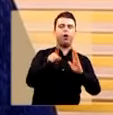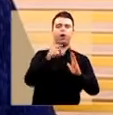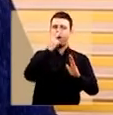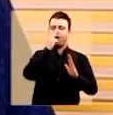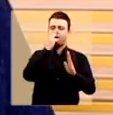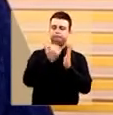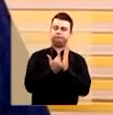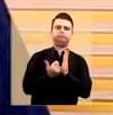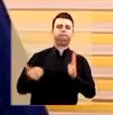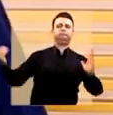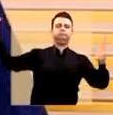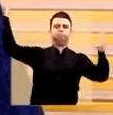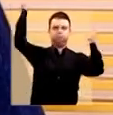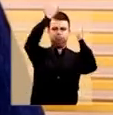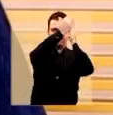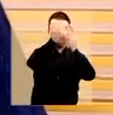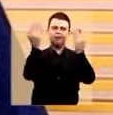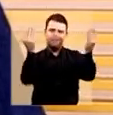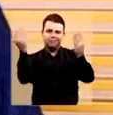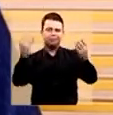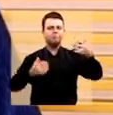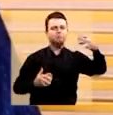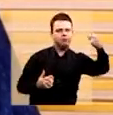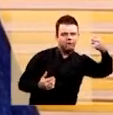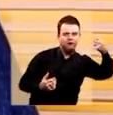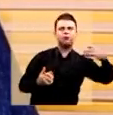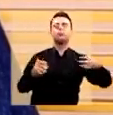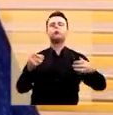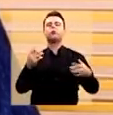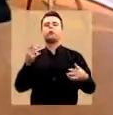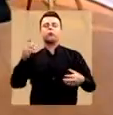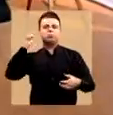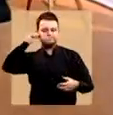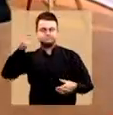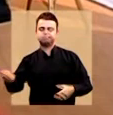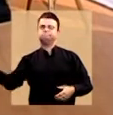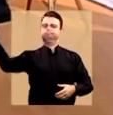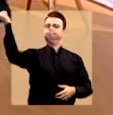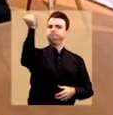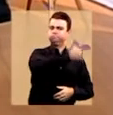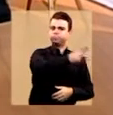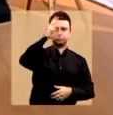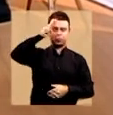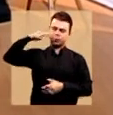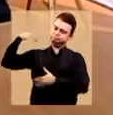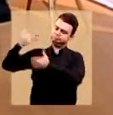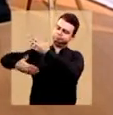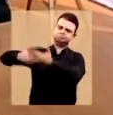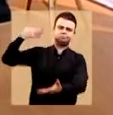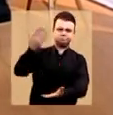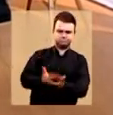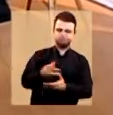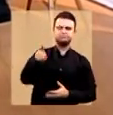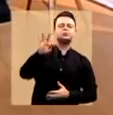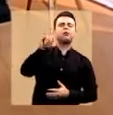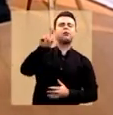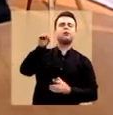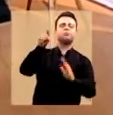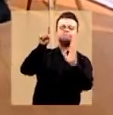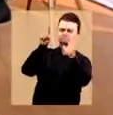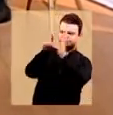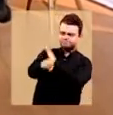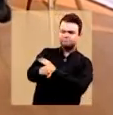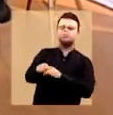que ultrapassa, já é mais da metade, ultrapassa o número de brancos no país. É um número histórico. Eu pergunto pro